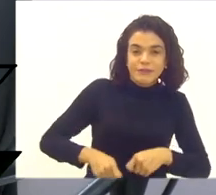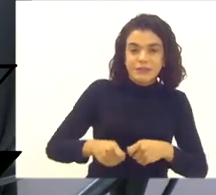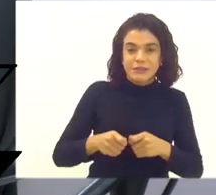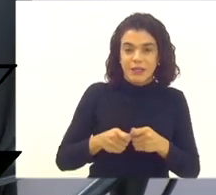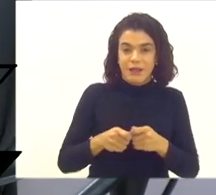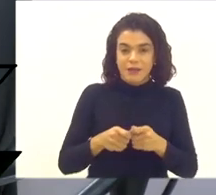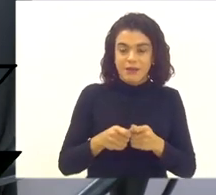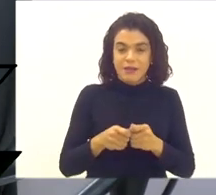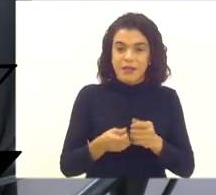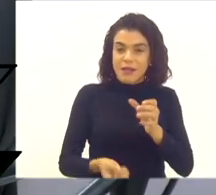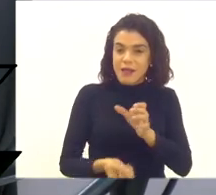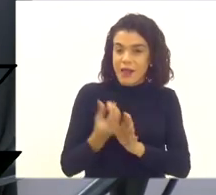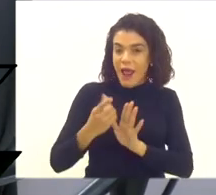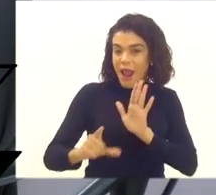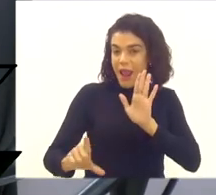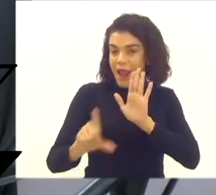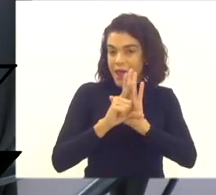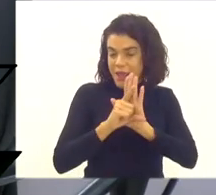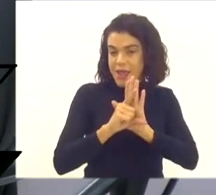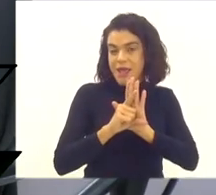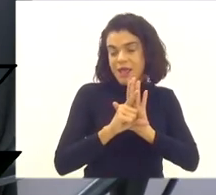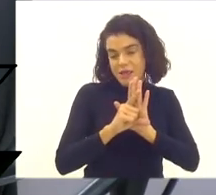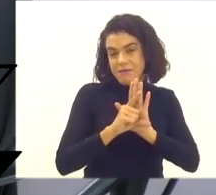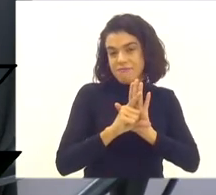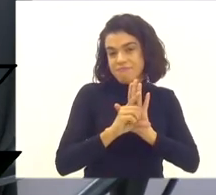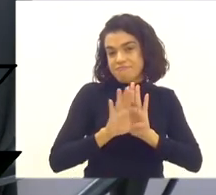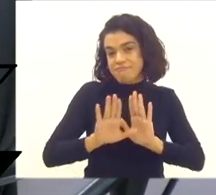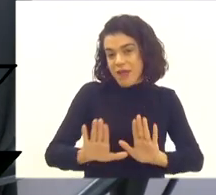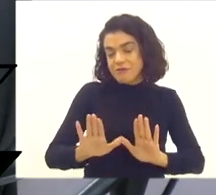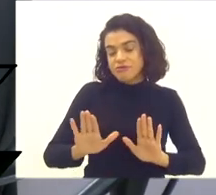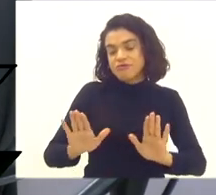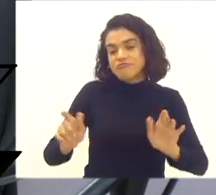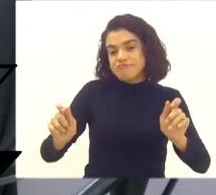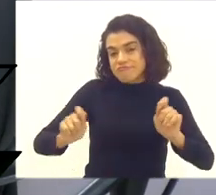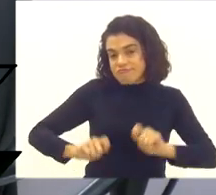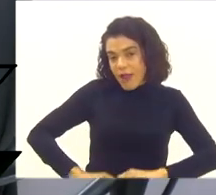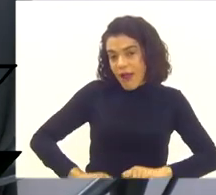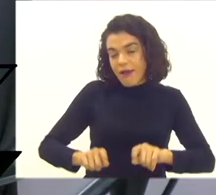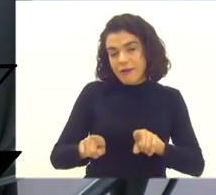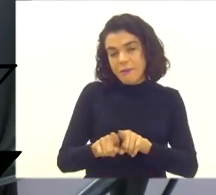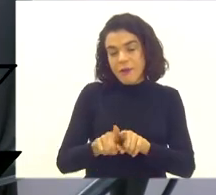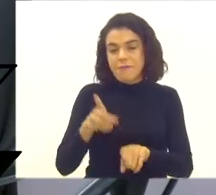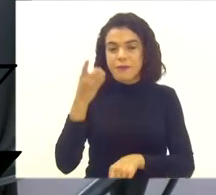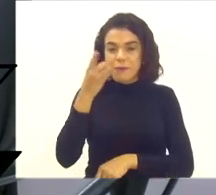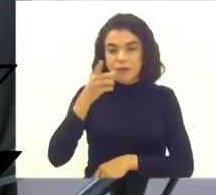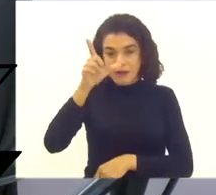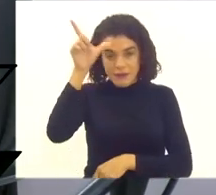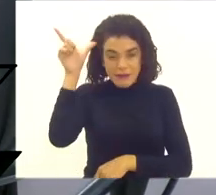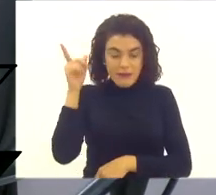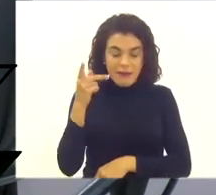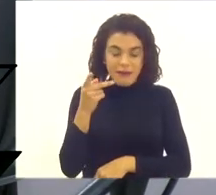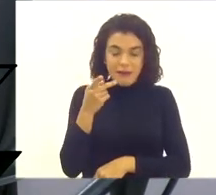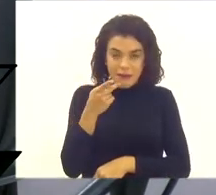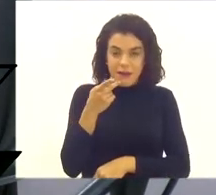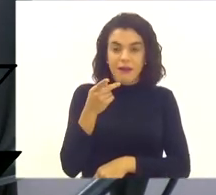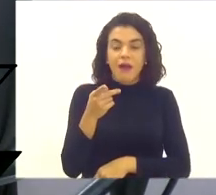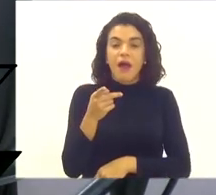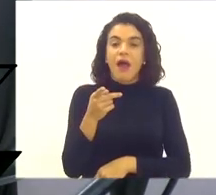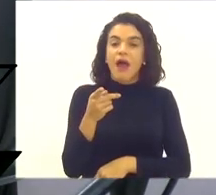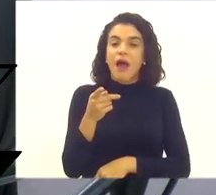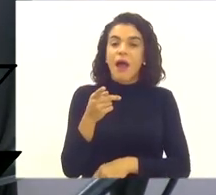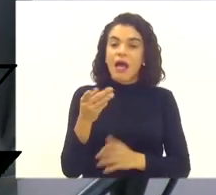legislar em âmbito Estadual mas que pelo menos a gente possa né Deputado Eles pagam um projeto de lei para que